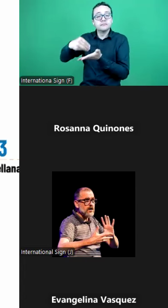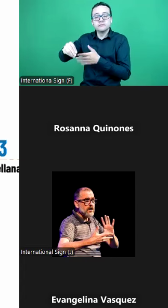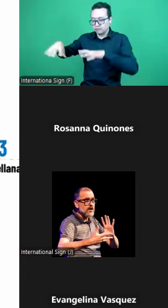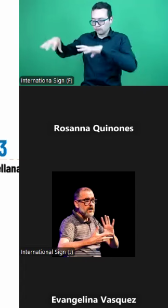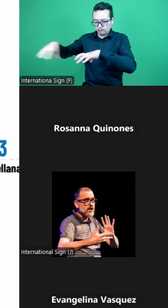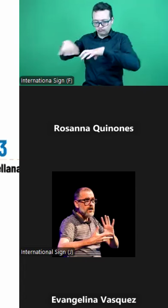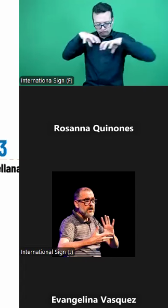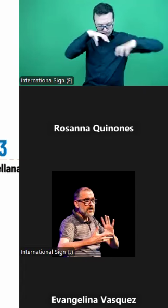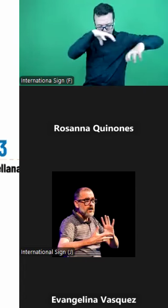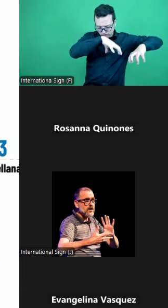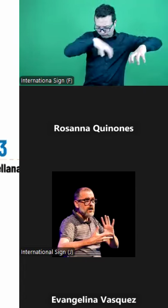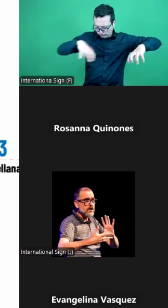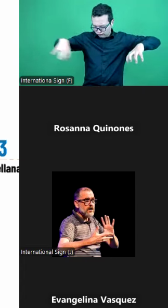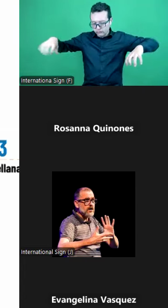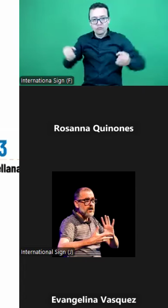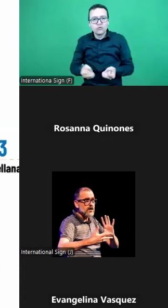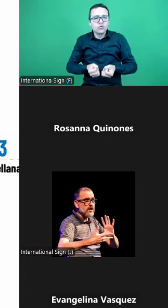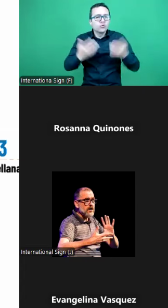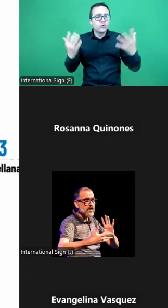Compramos 116